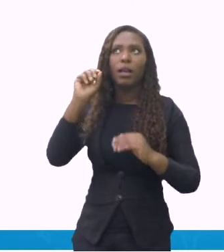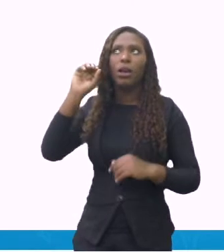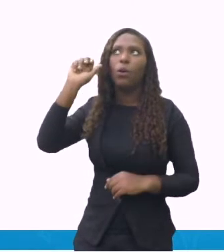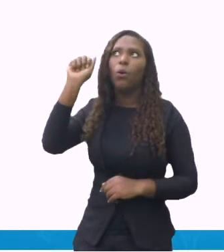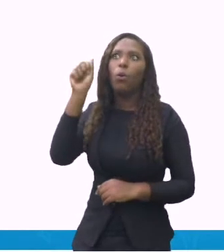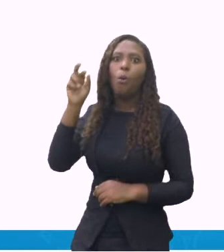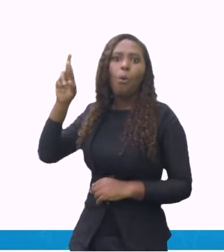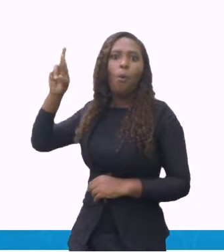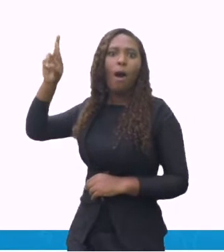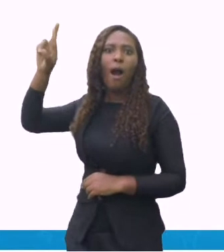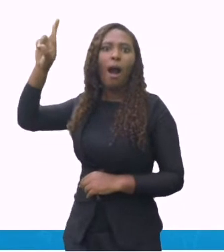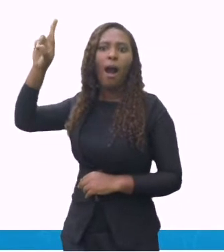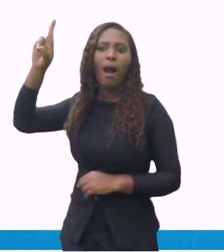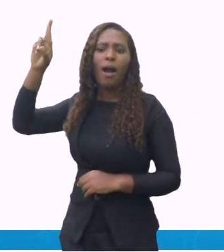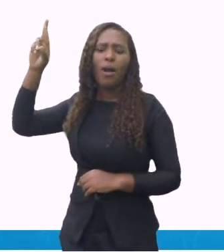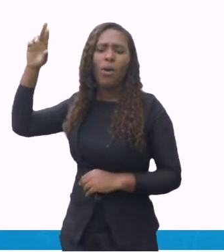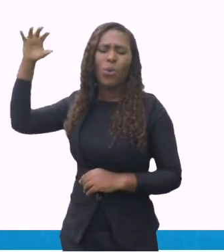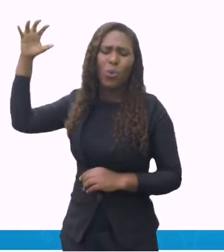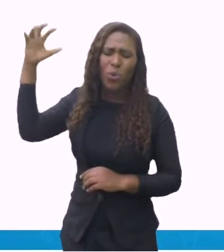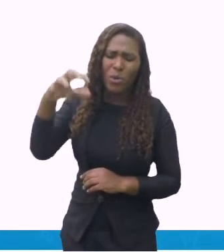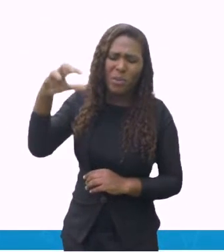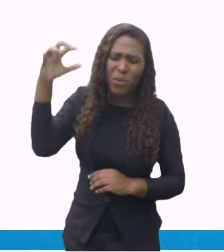formam bolhas,